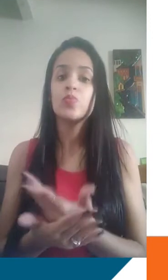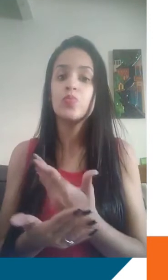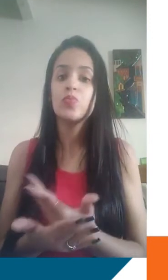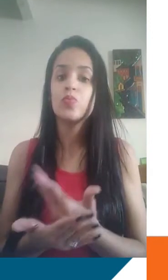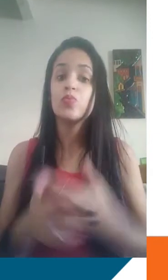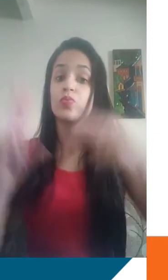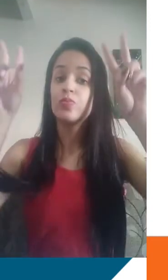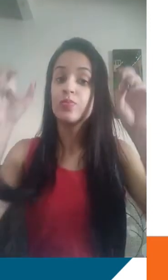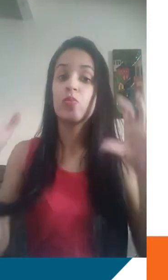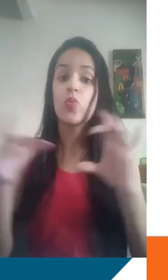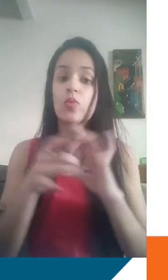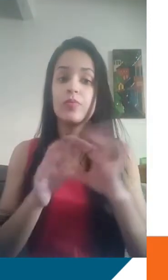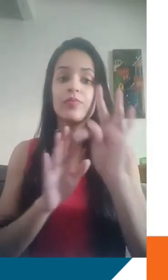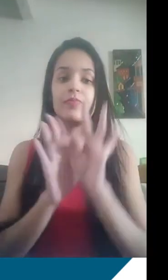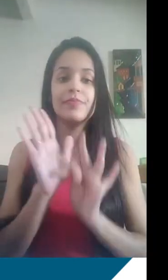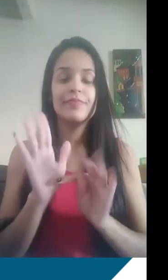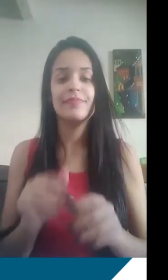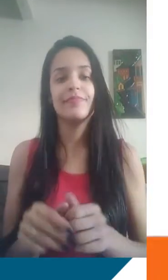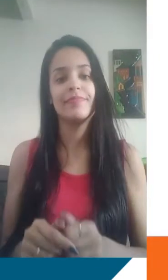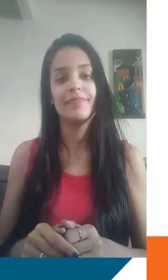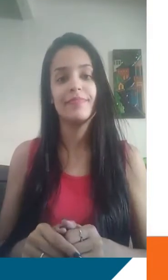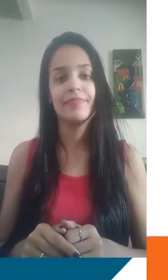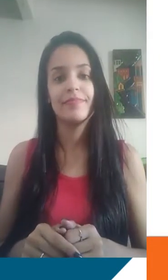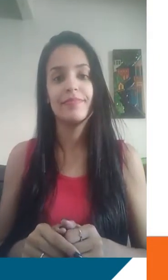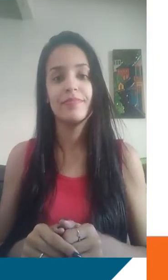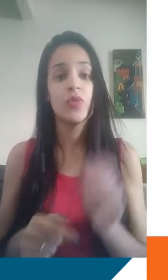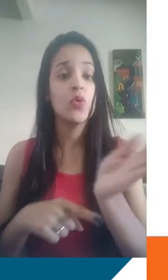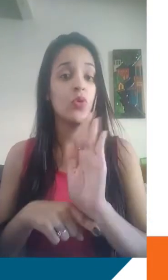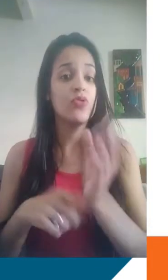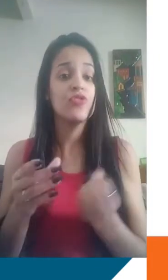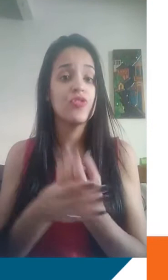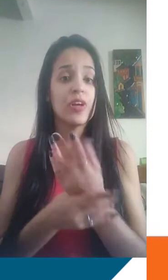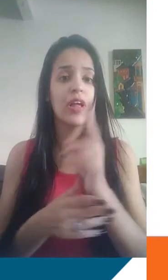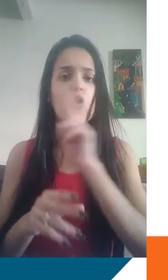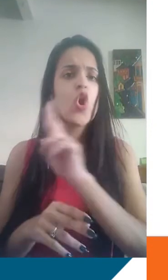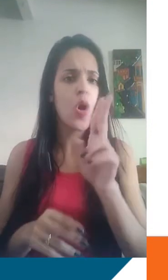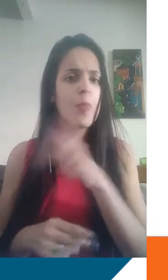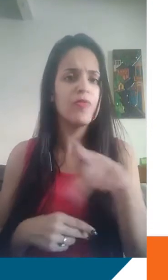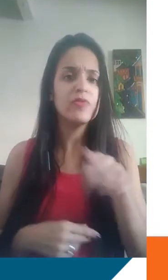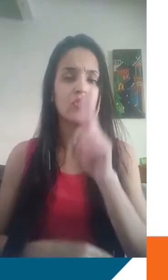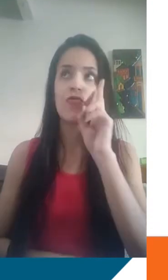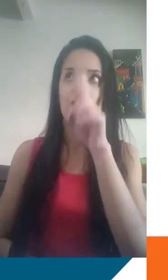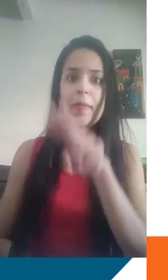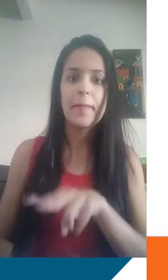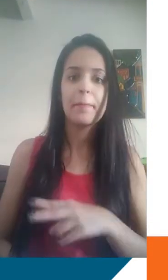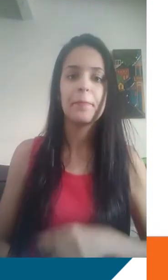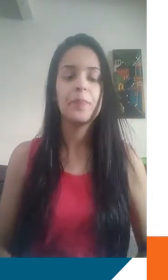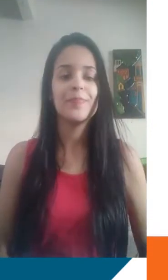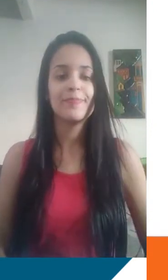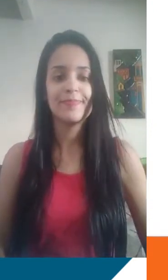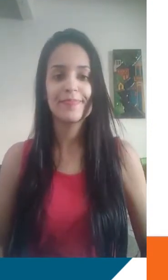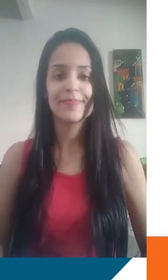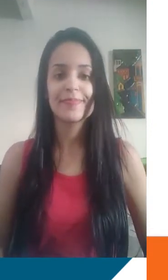questões sobre coesão textual. Este vídeo foi organizado por Monique Borges, Luan